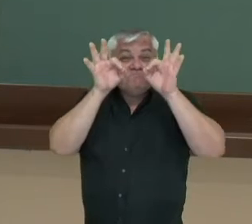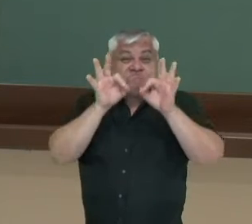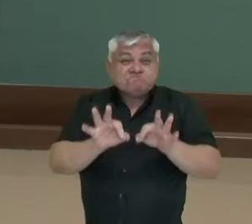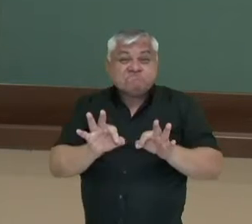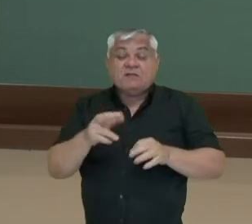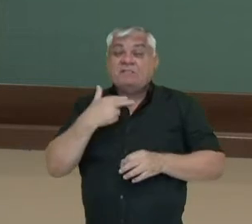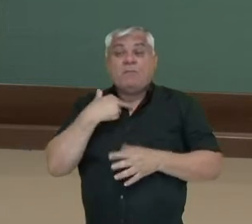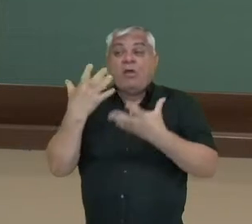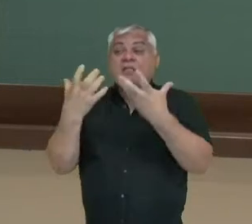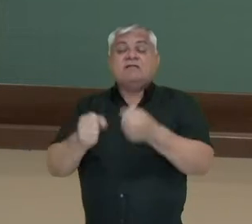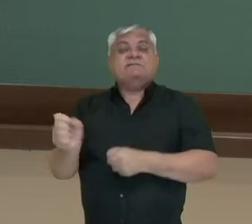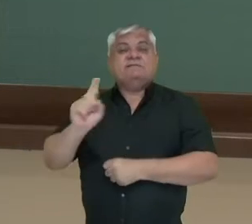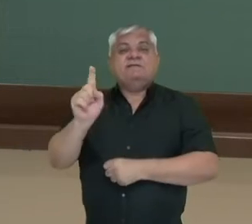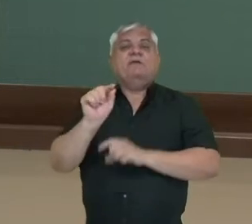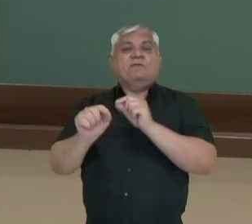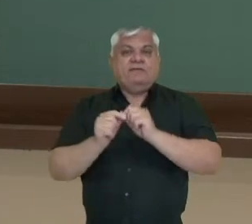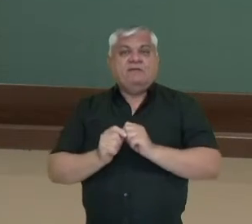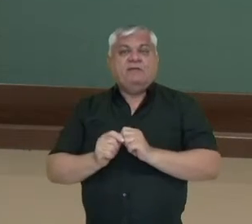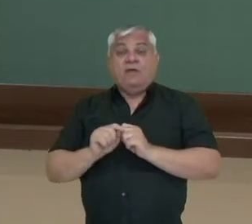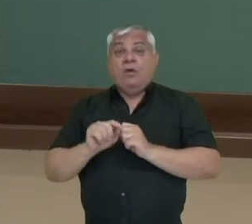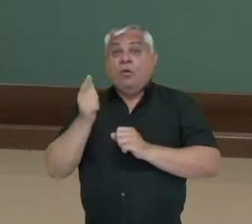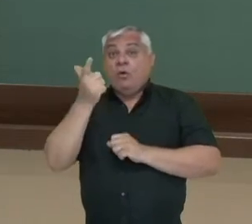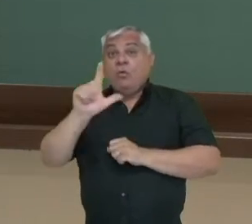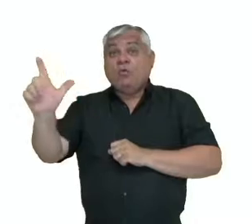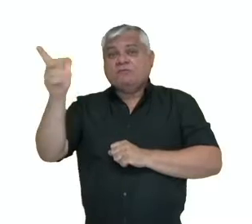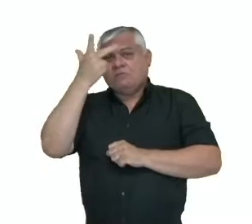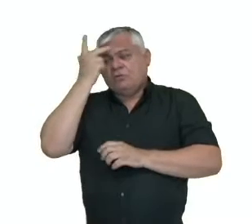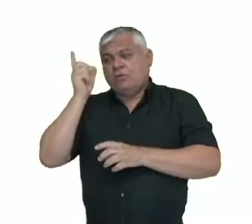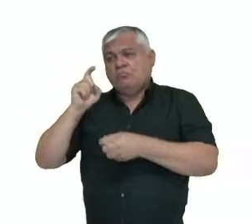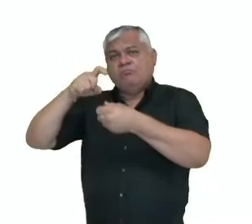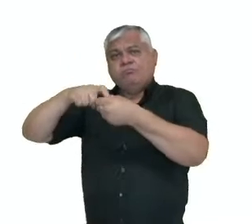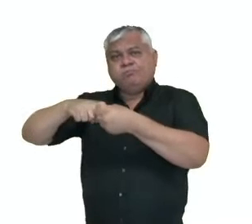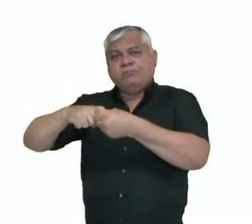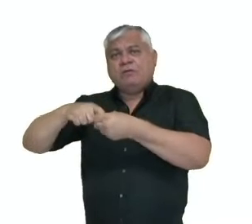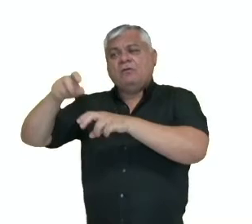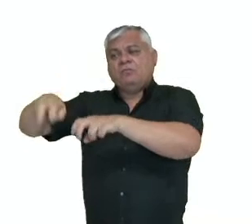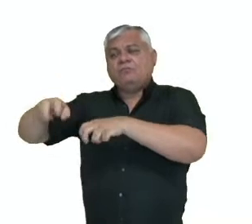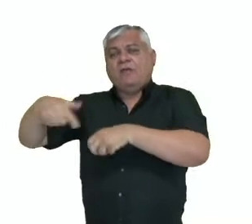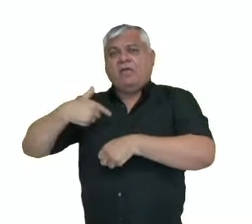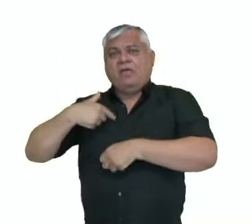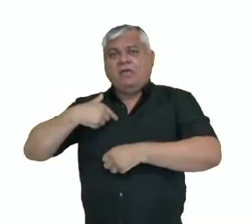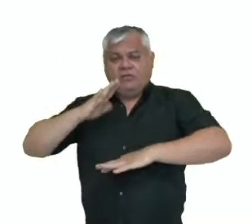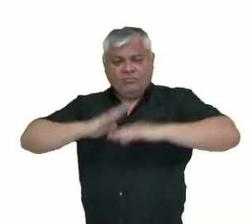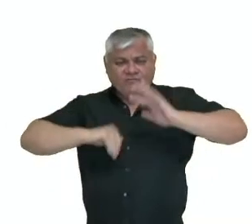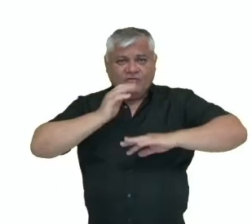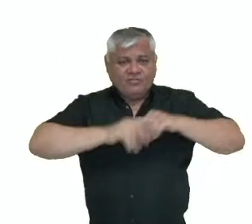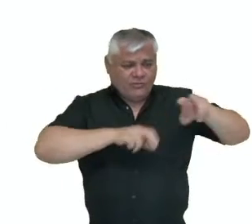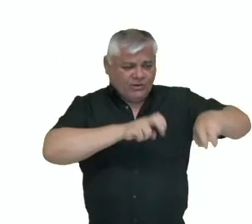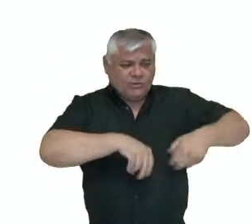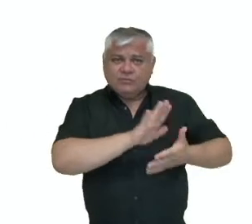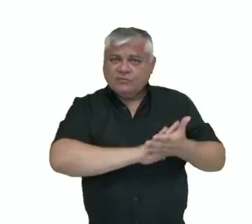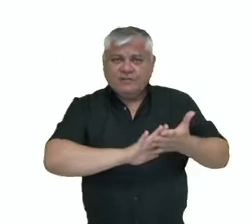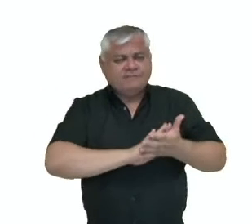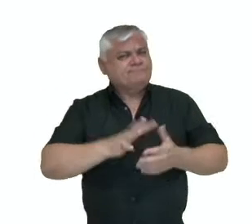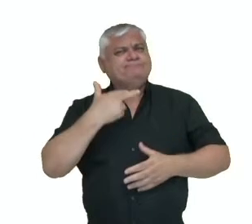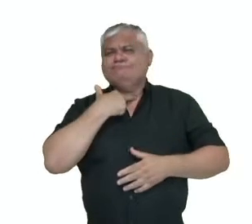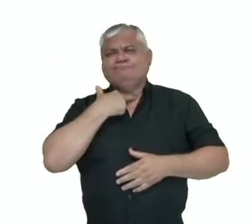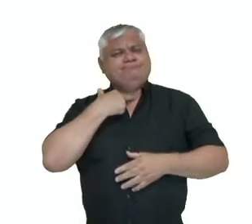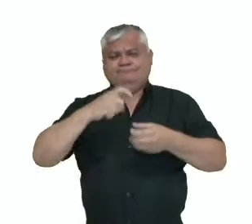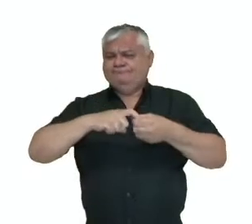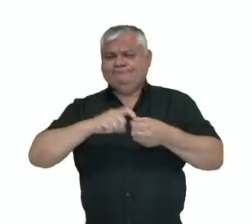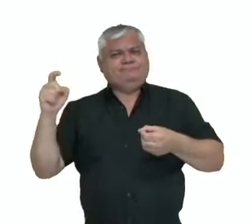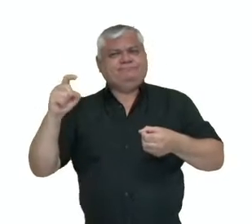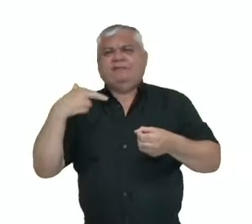ser recusado, se, por exemplo, ele quer se associar a uma cooperativa agrícola e ele não é agricultor, então, consequentemente, ele não